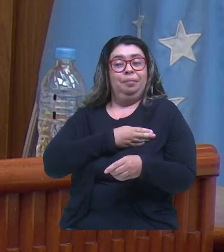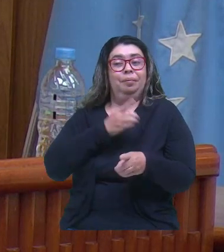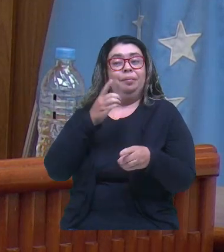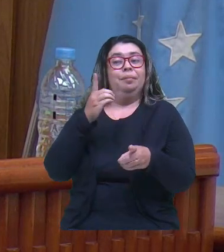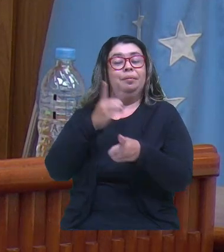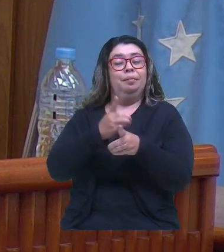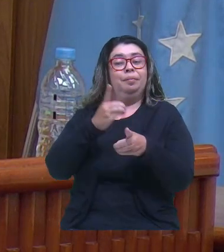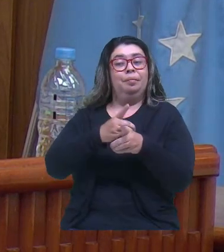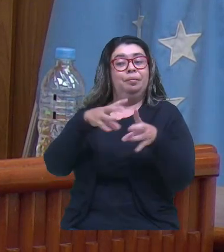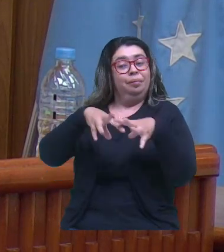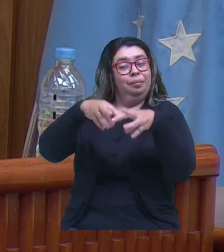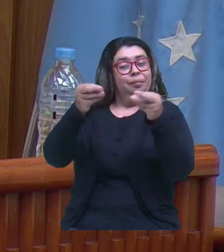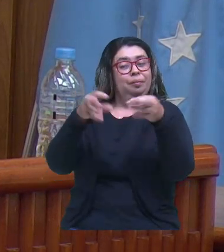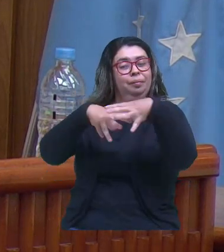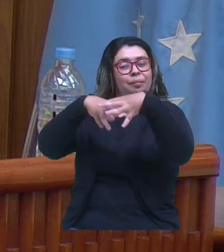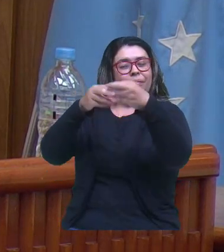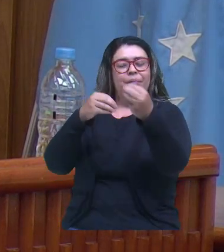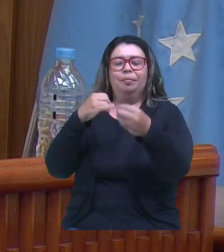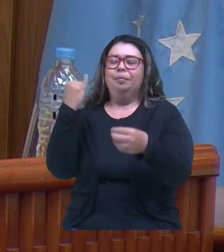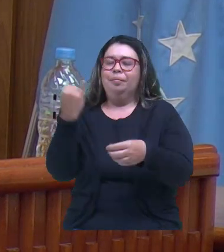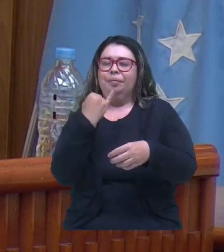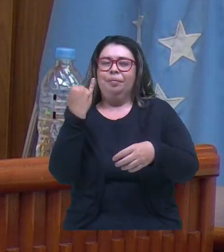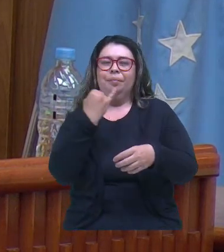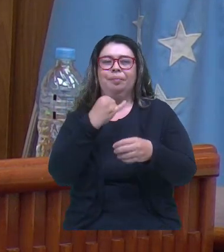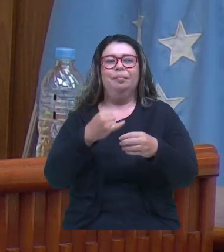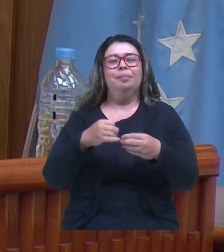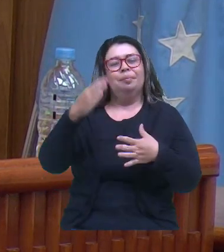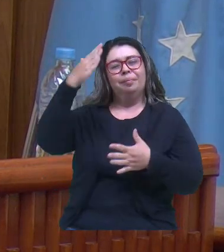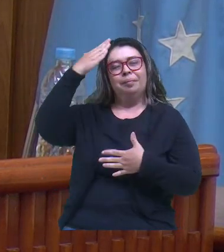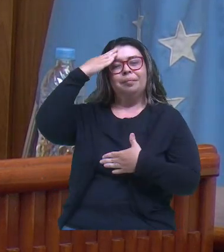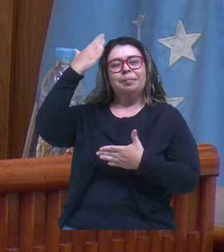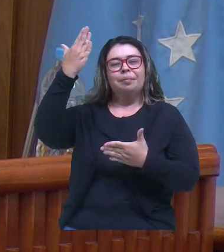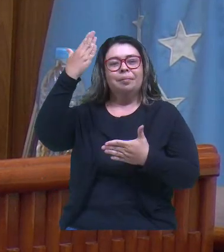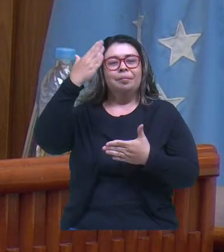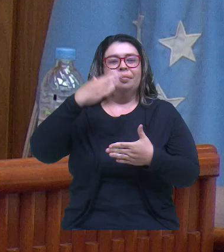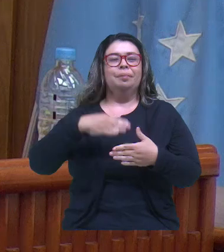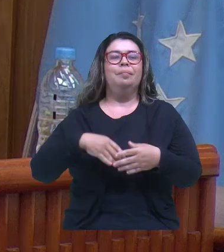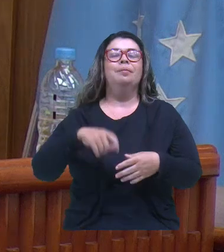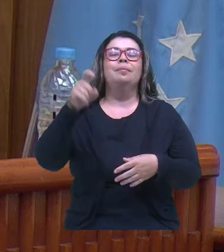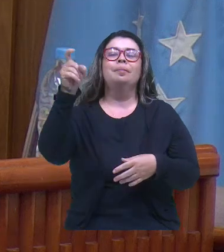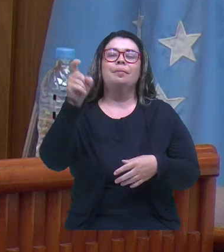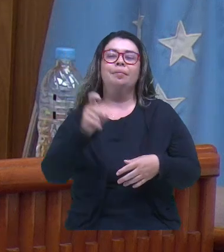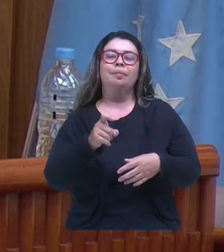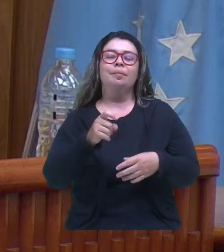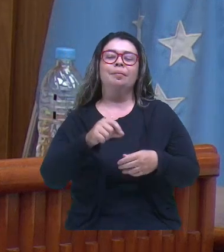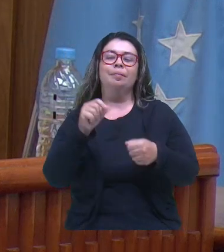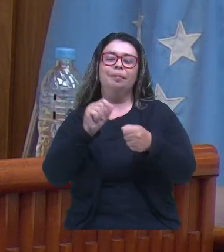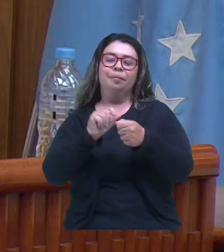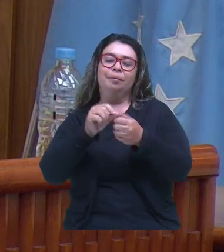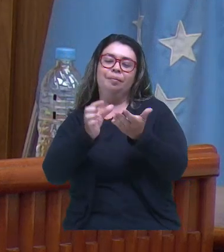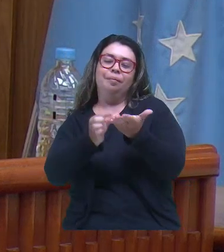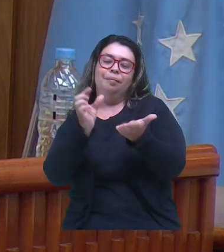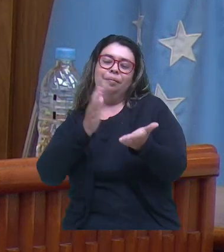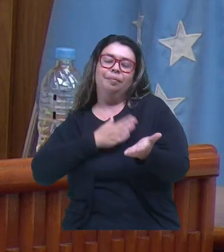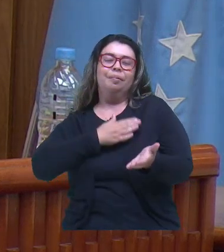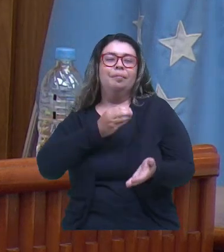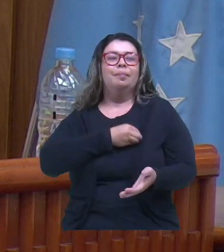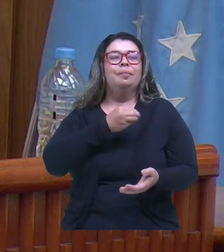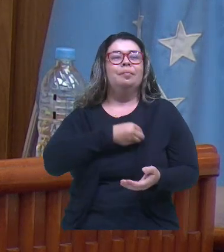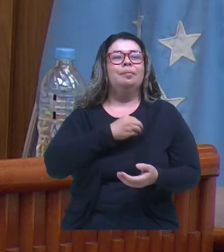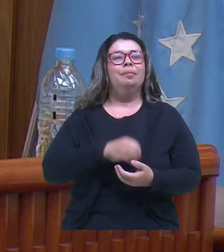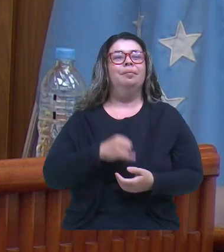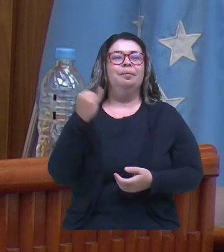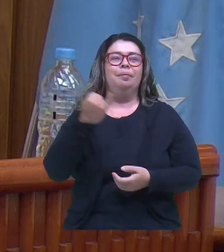Tá? Então, muito obrigado, obrigado por existir, por fazer parte da minha vida e,